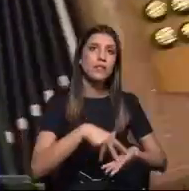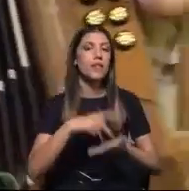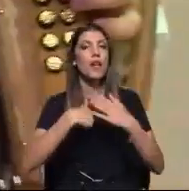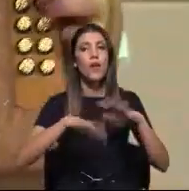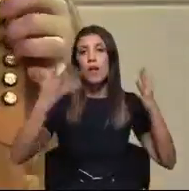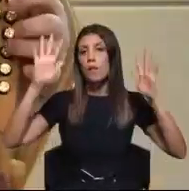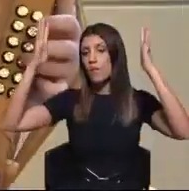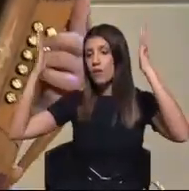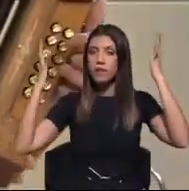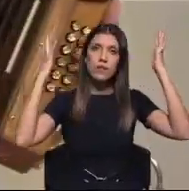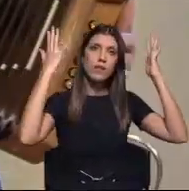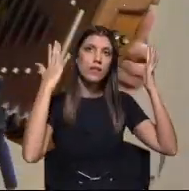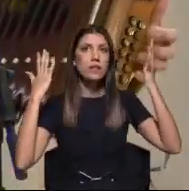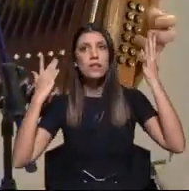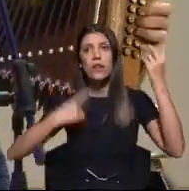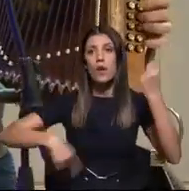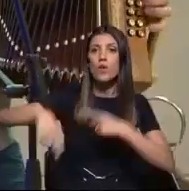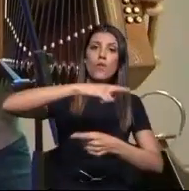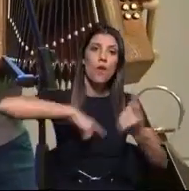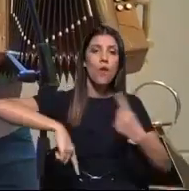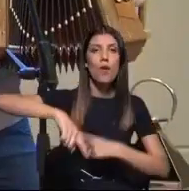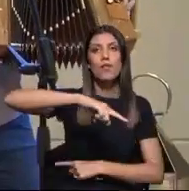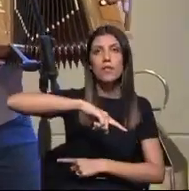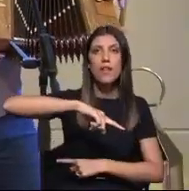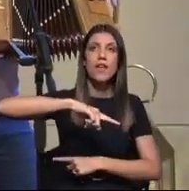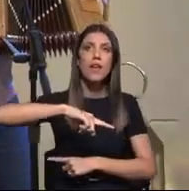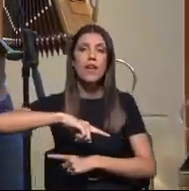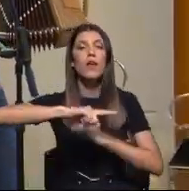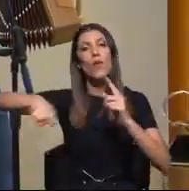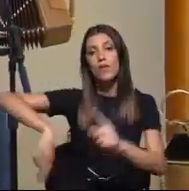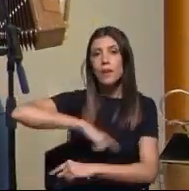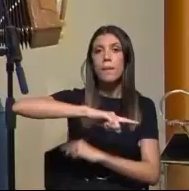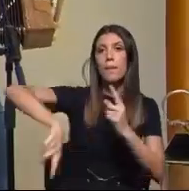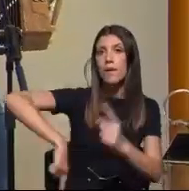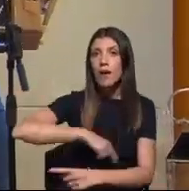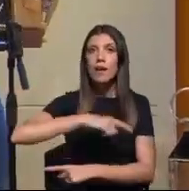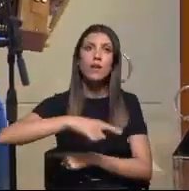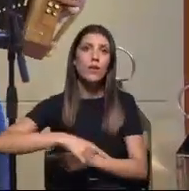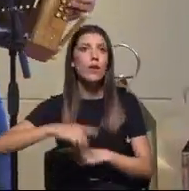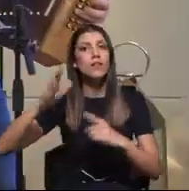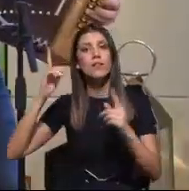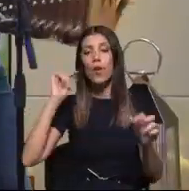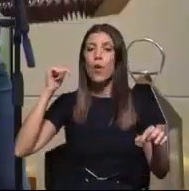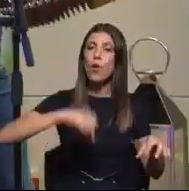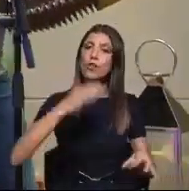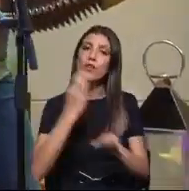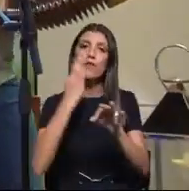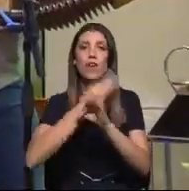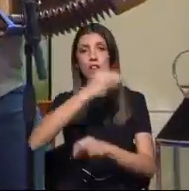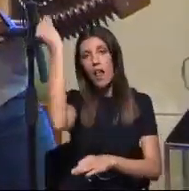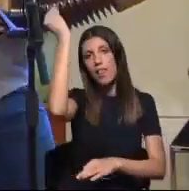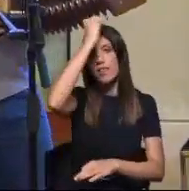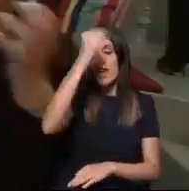cima e dá volta e meia. Torna a virar sem mudar o par, já festa na aldeia.